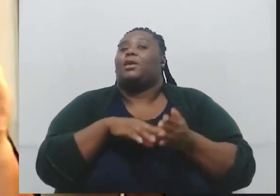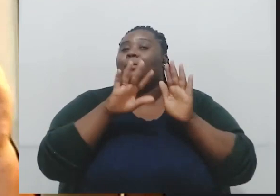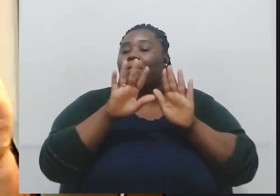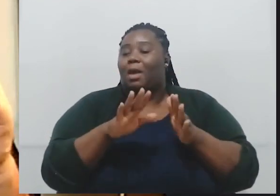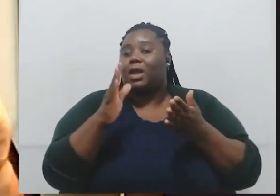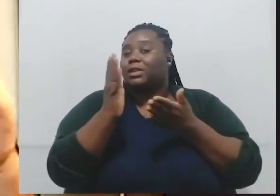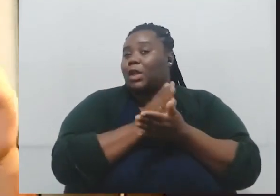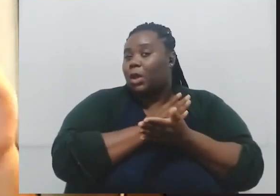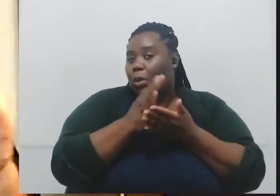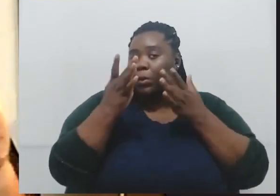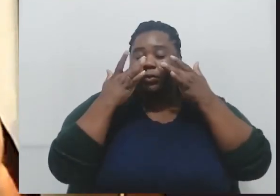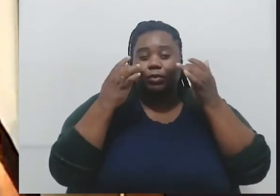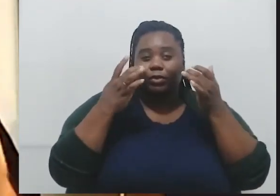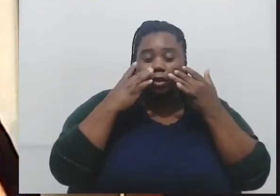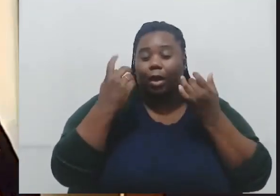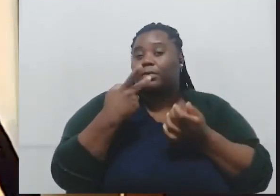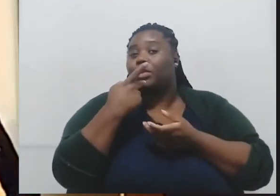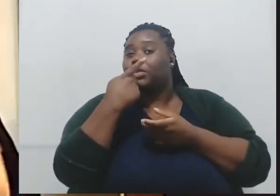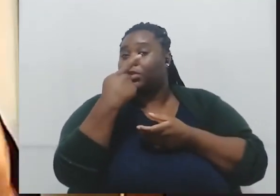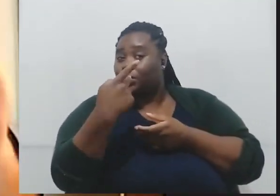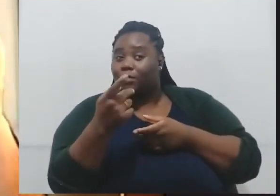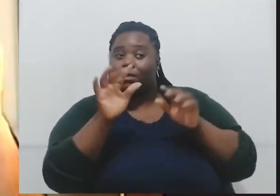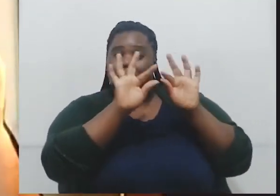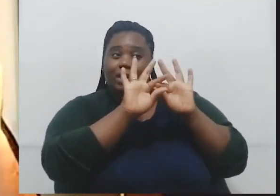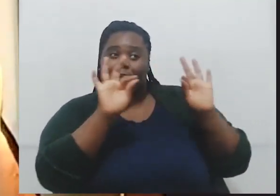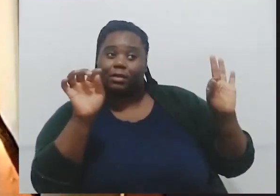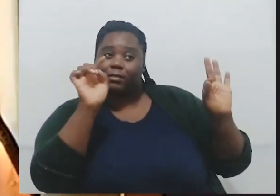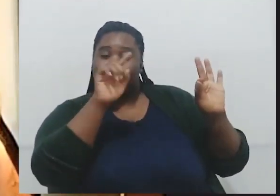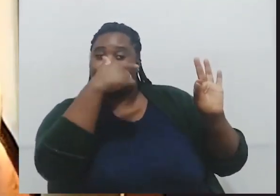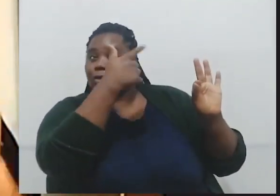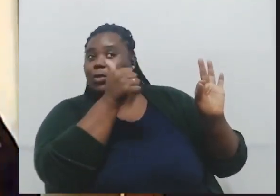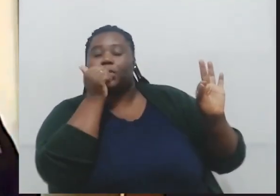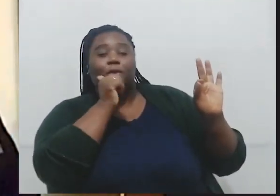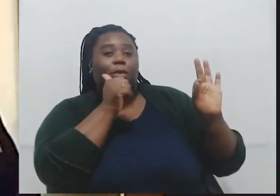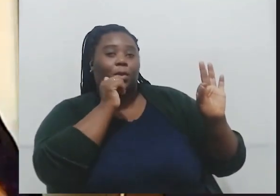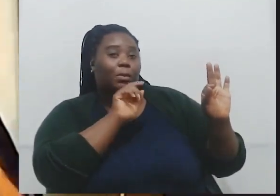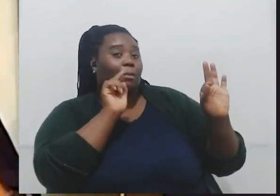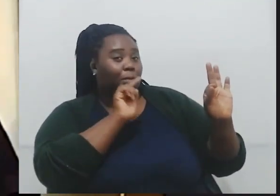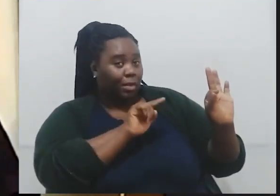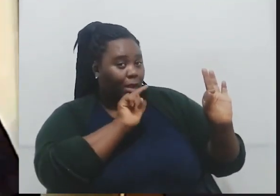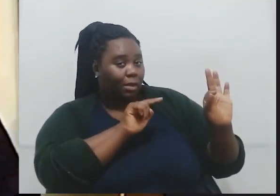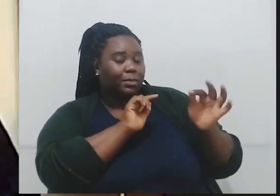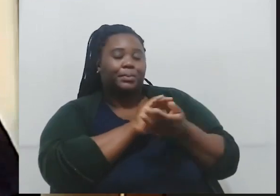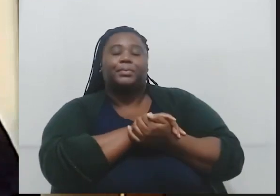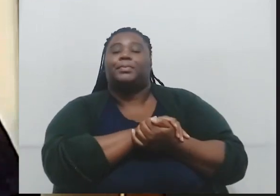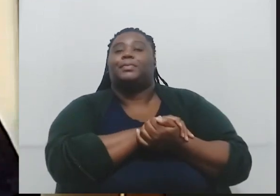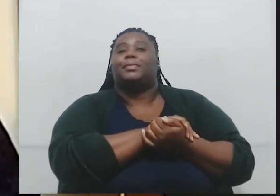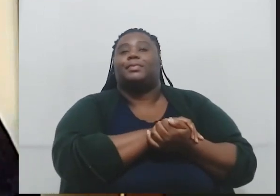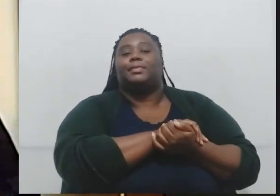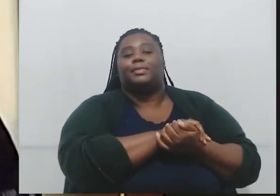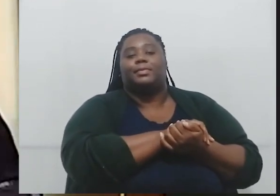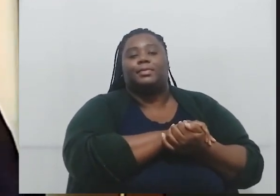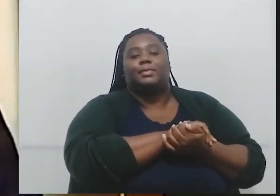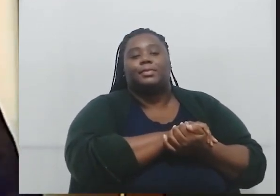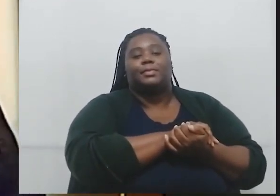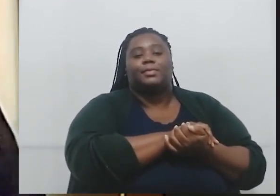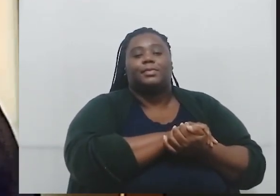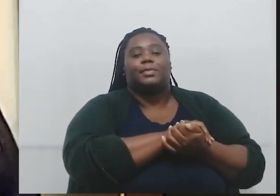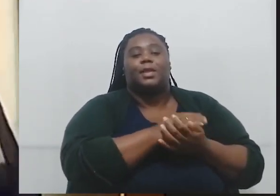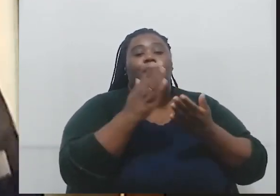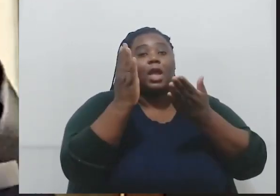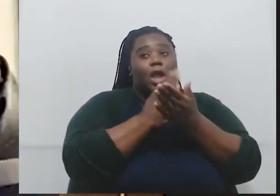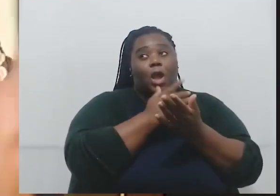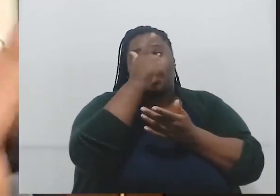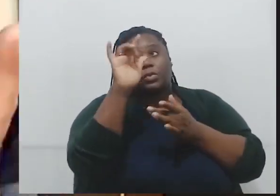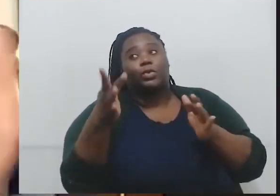da Butler, da Judith Butler, que é uma formulação, mas em alguns outros teatros, ela não está falando especificamente